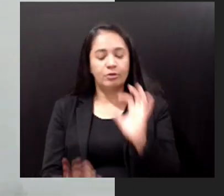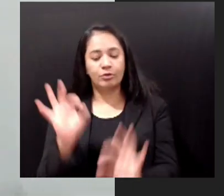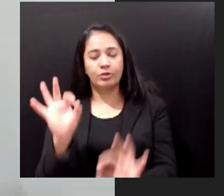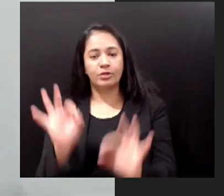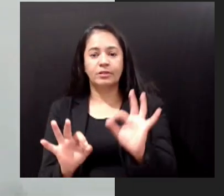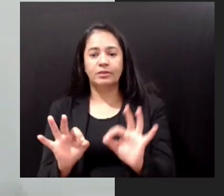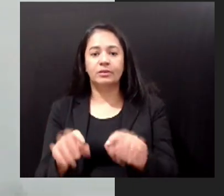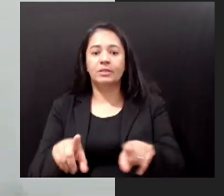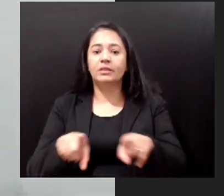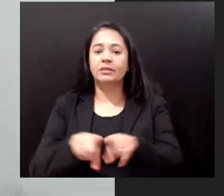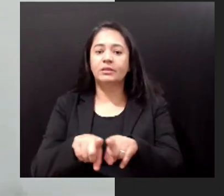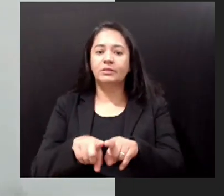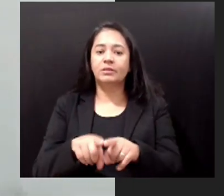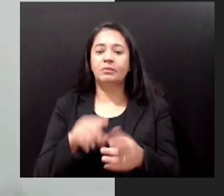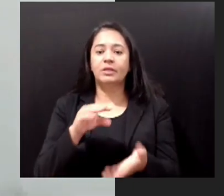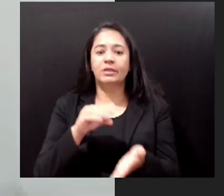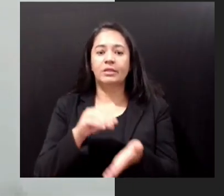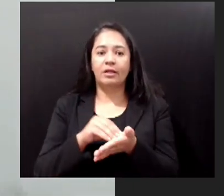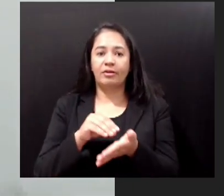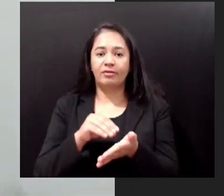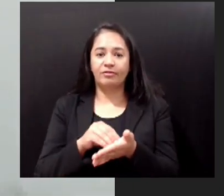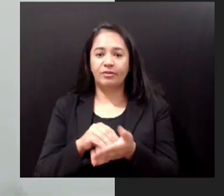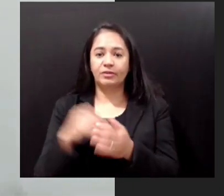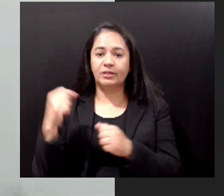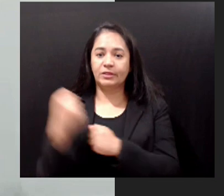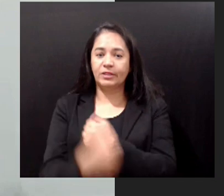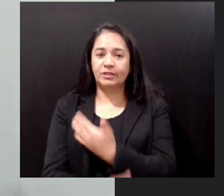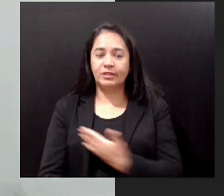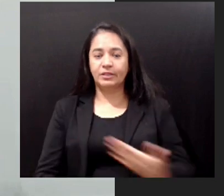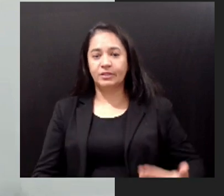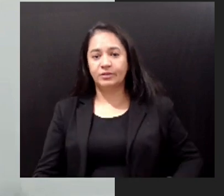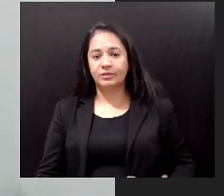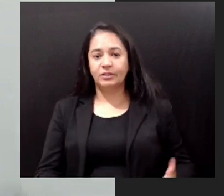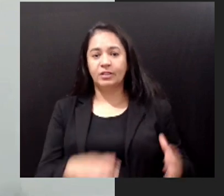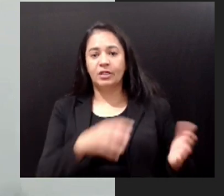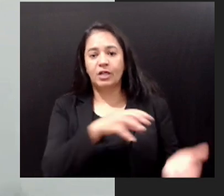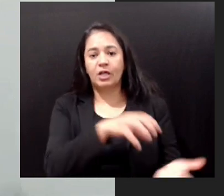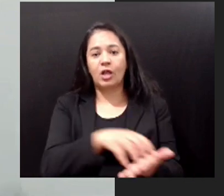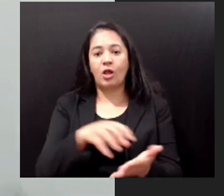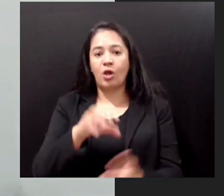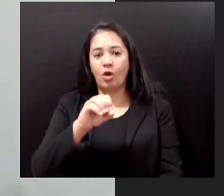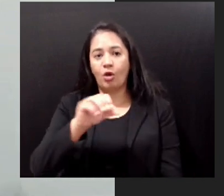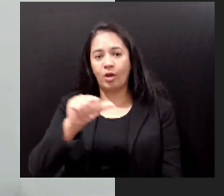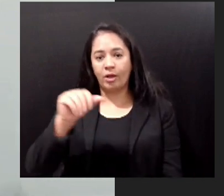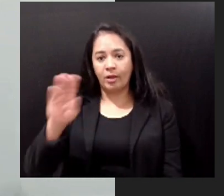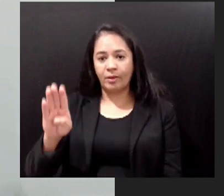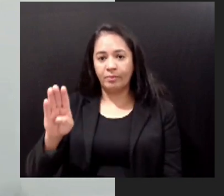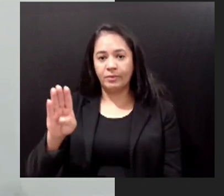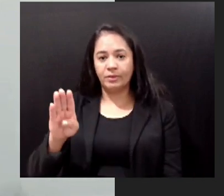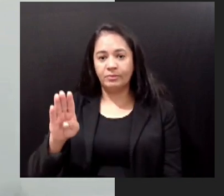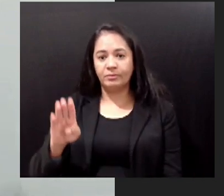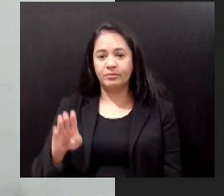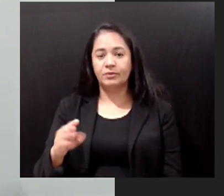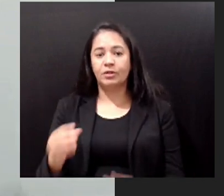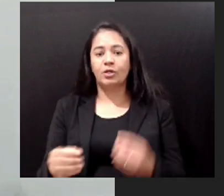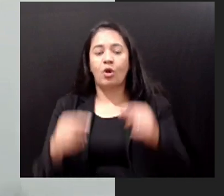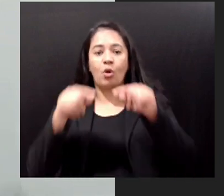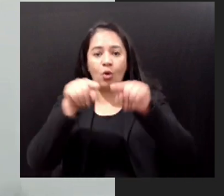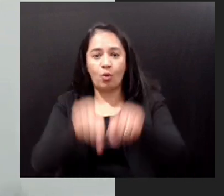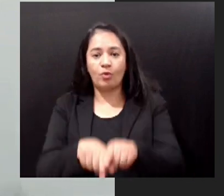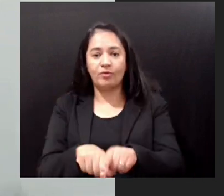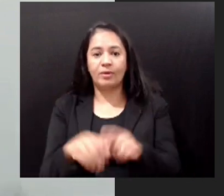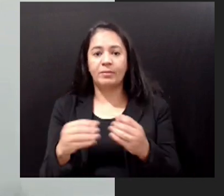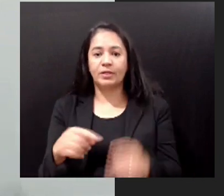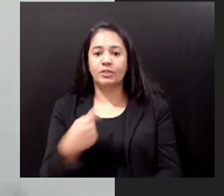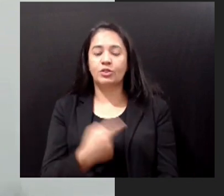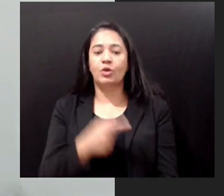na ausência das defensorias, a Ordem dos Advogados do Brasil estabelecem convênios para que a gente possa